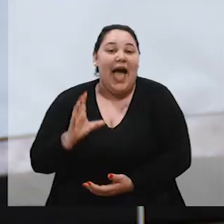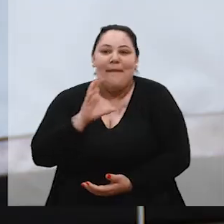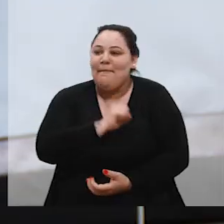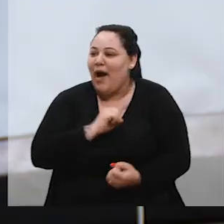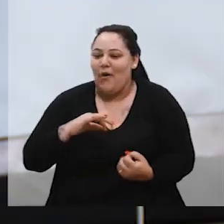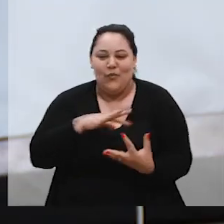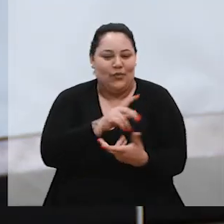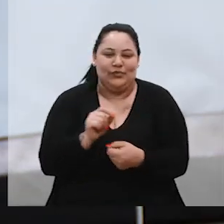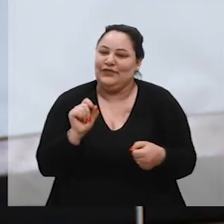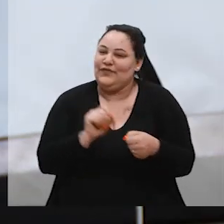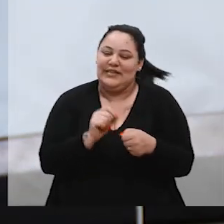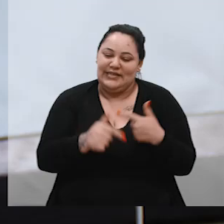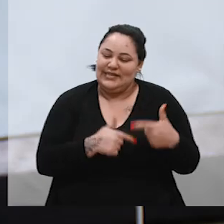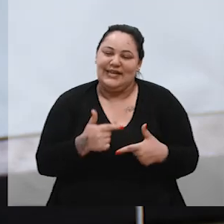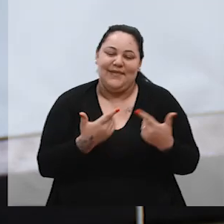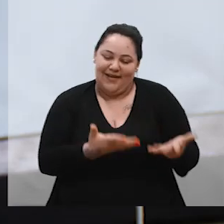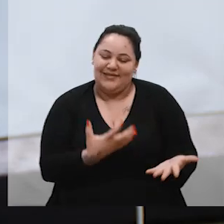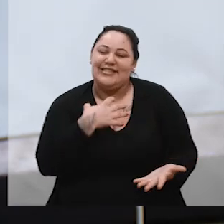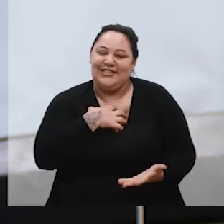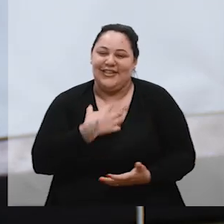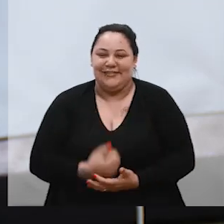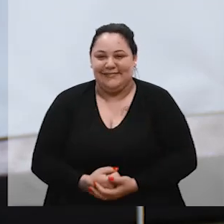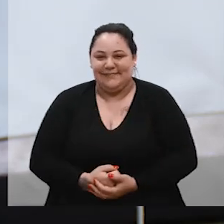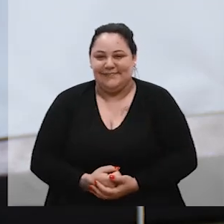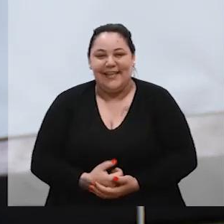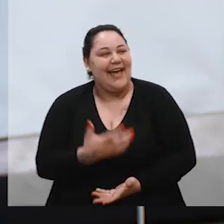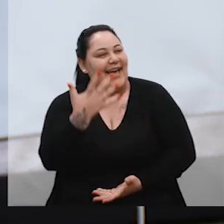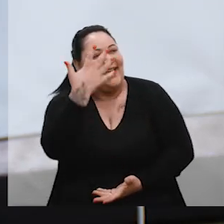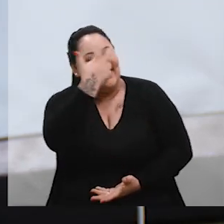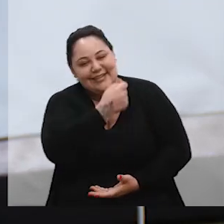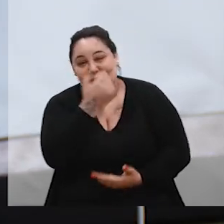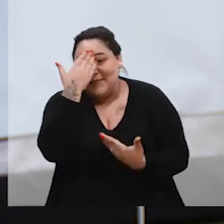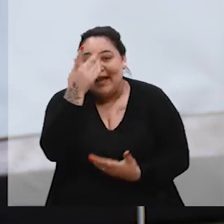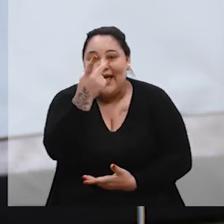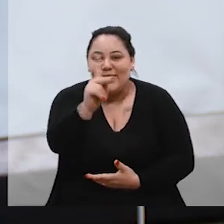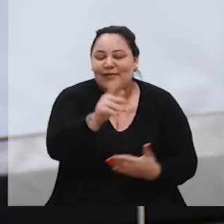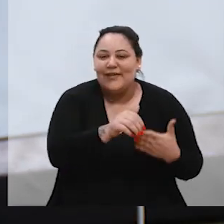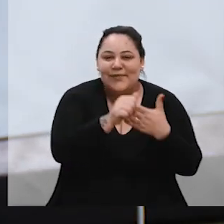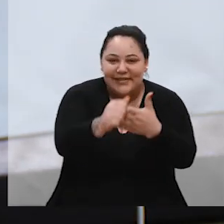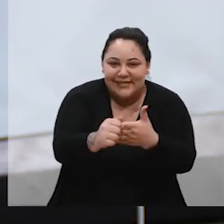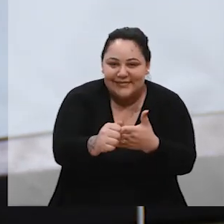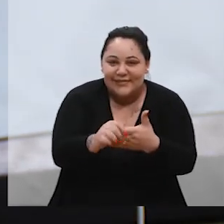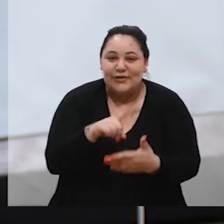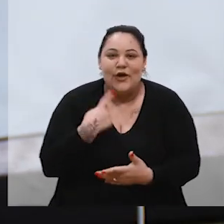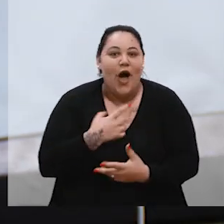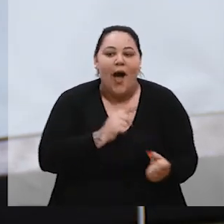isso. Que lindo. Obrigada pela sua companhia, que possamos amar